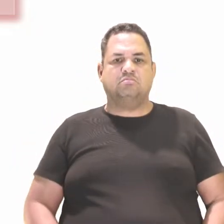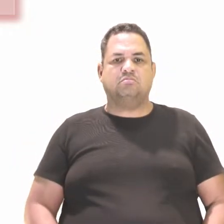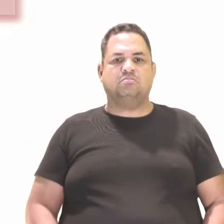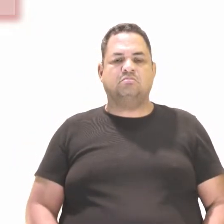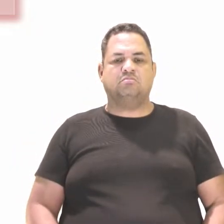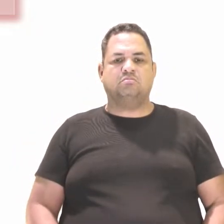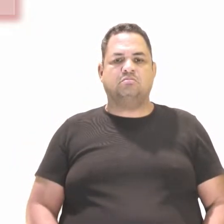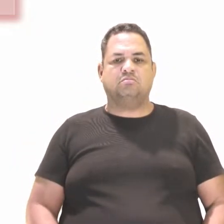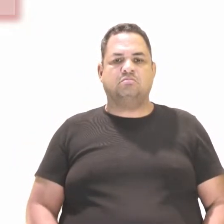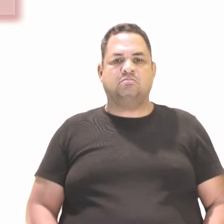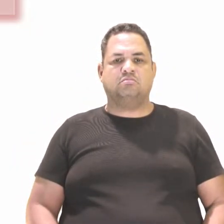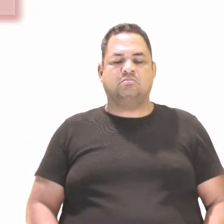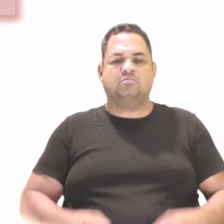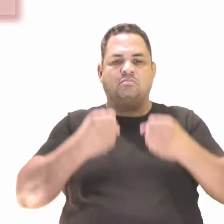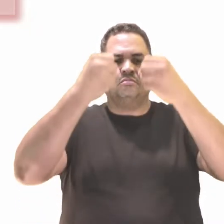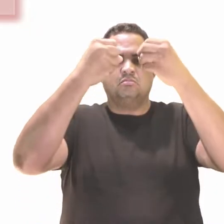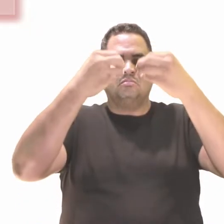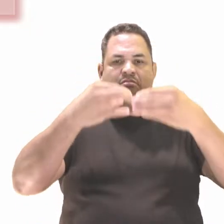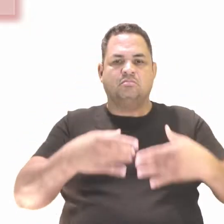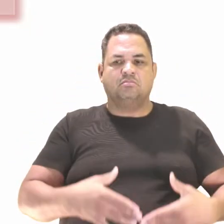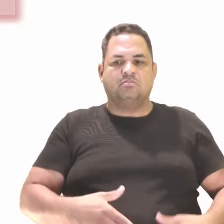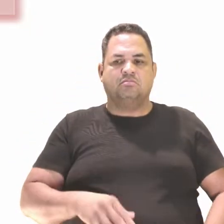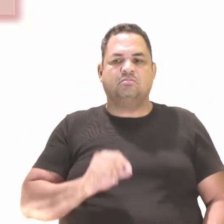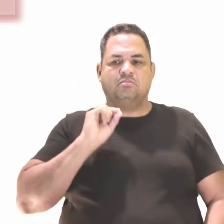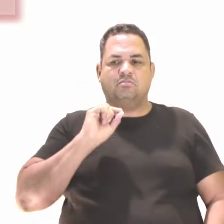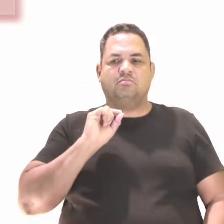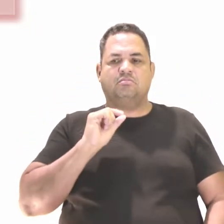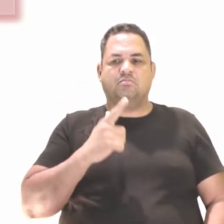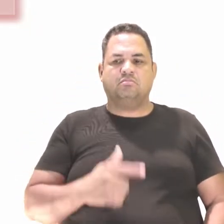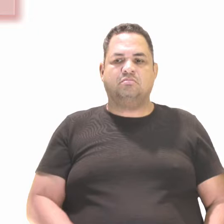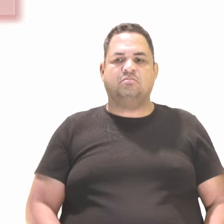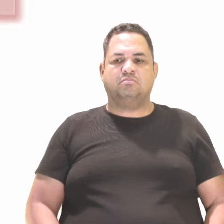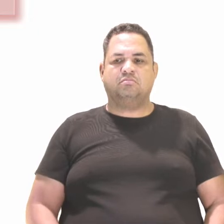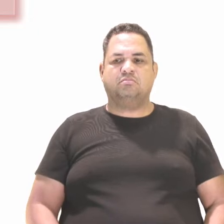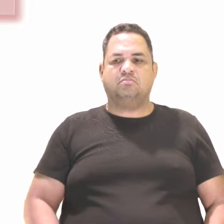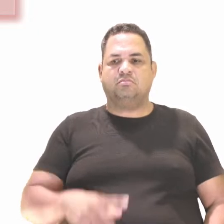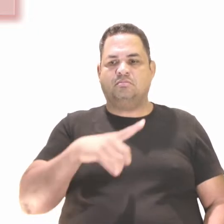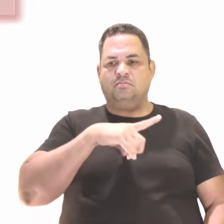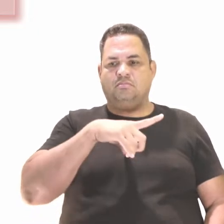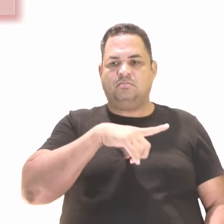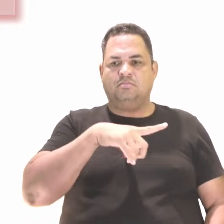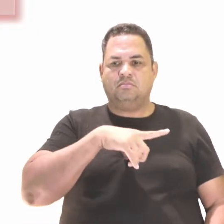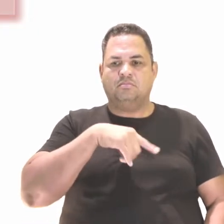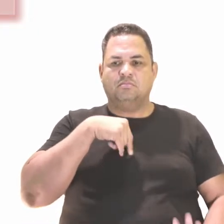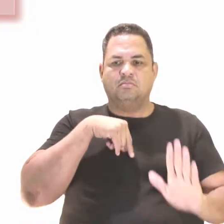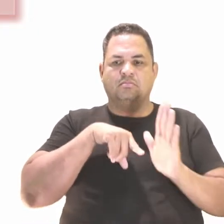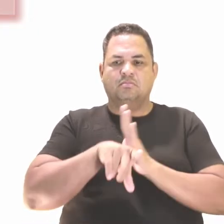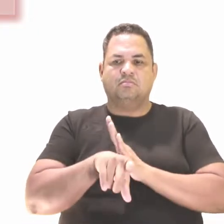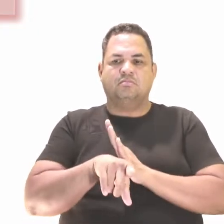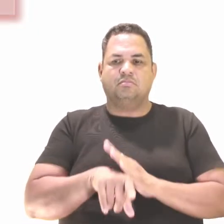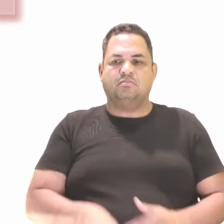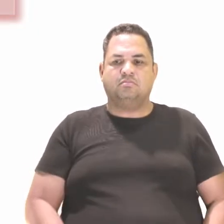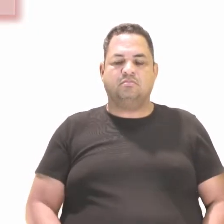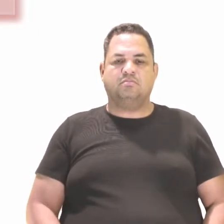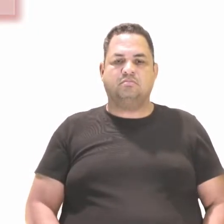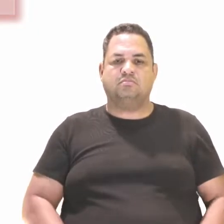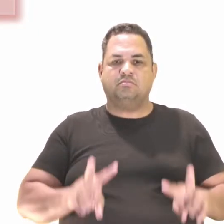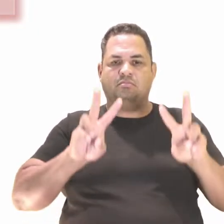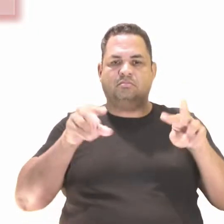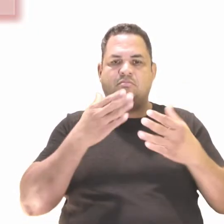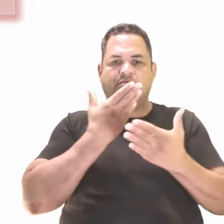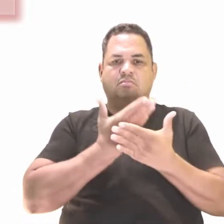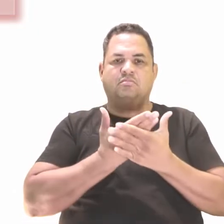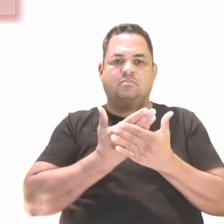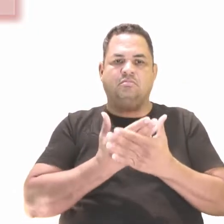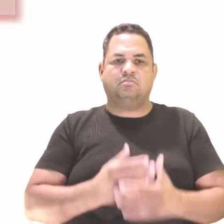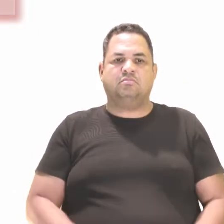like. Nós vamos explicar, vou explicar para vocês mais para frente. Temos aí a pergunta, título da nossa